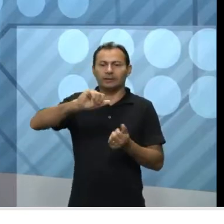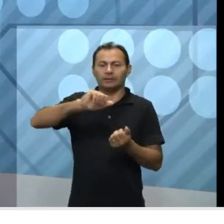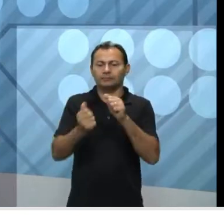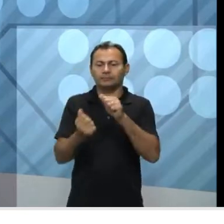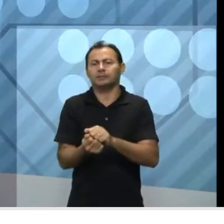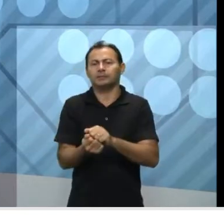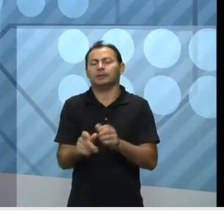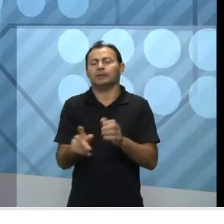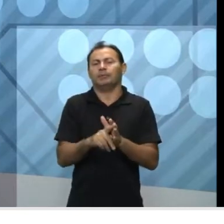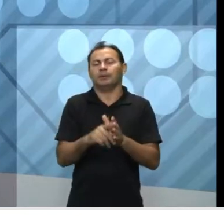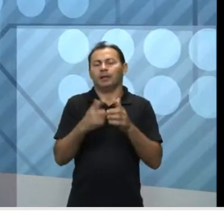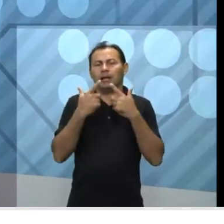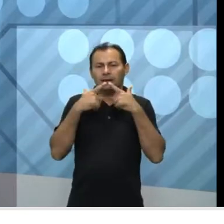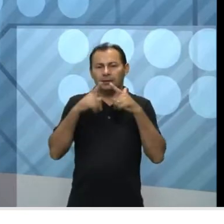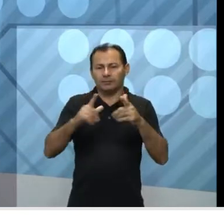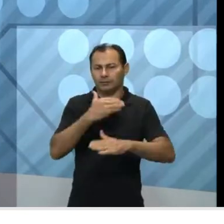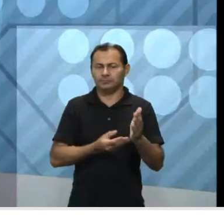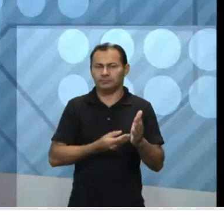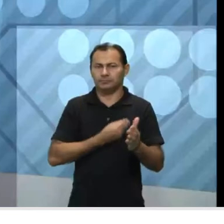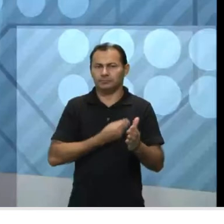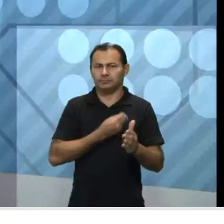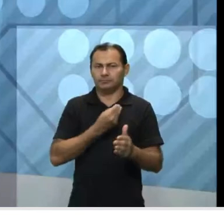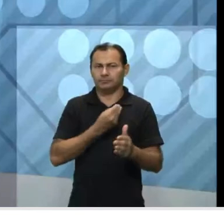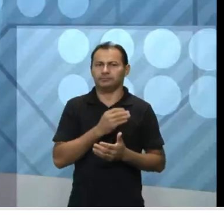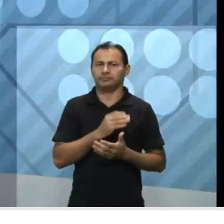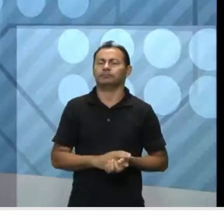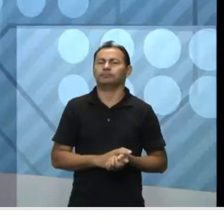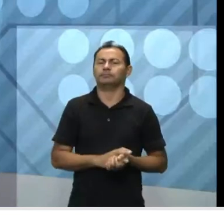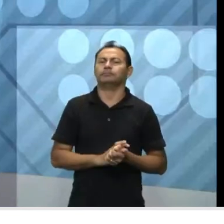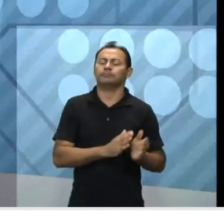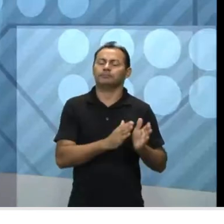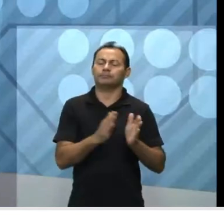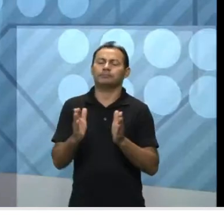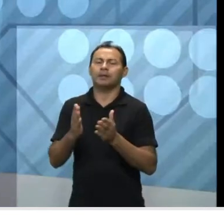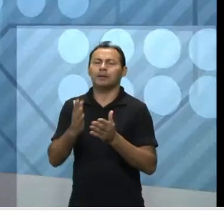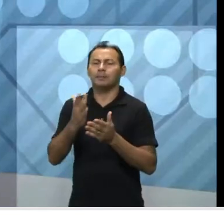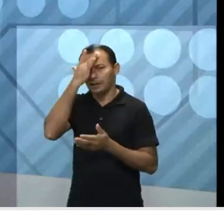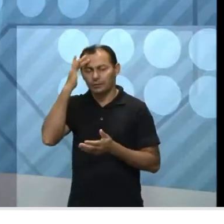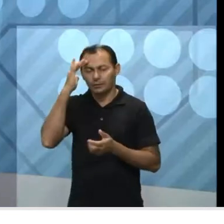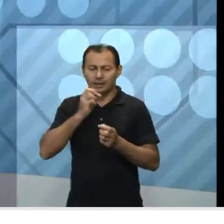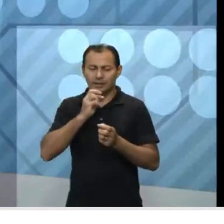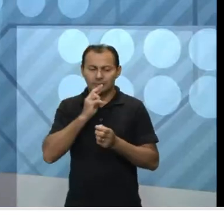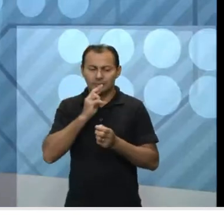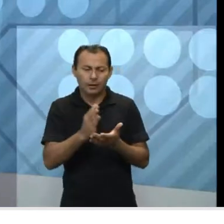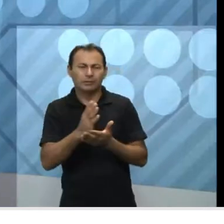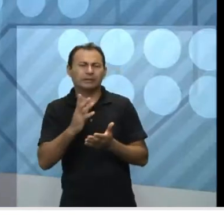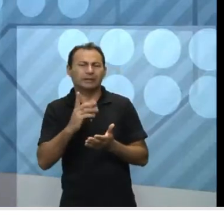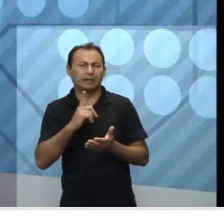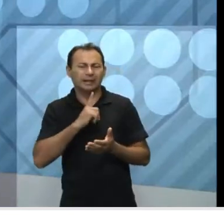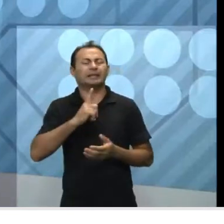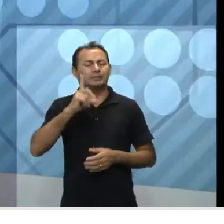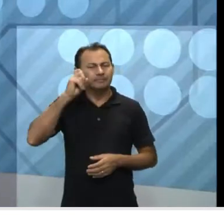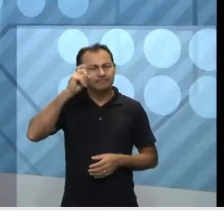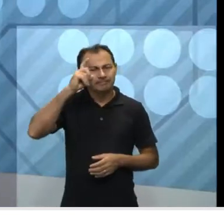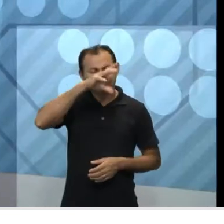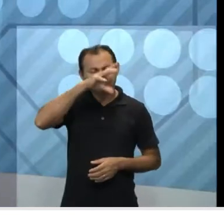toda. Essas pessoas que disseram algum tipo de dificuldade para ouvir, pode ser também